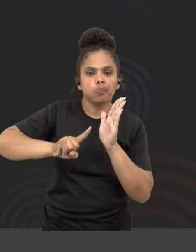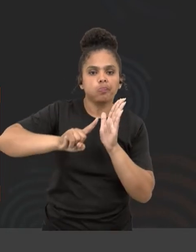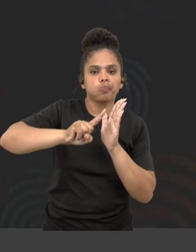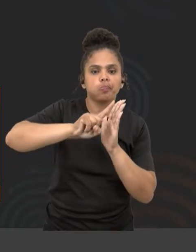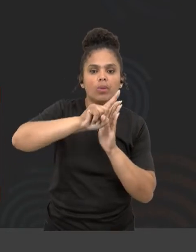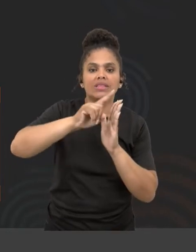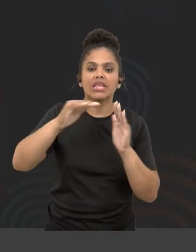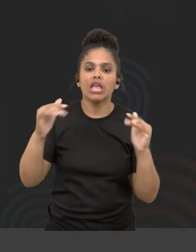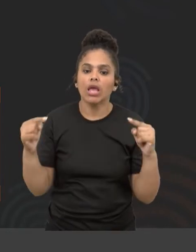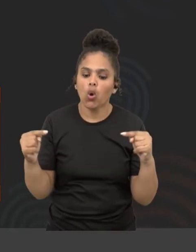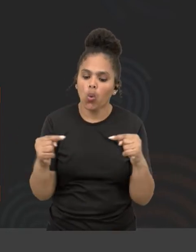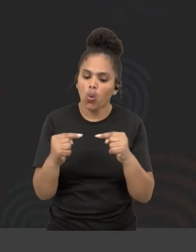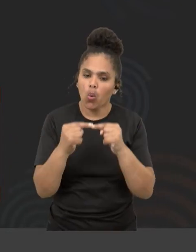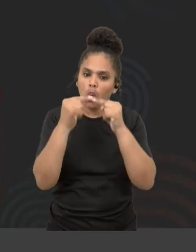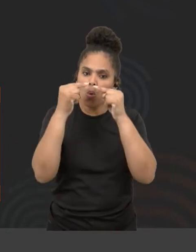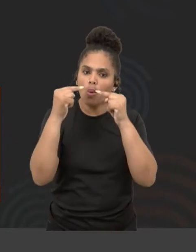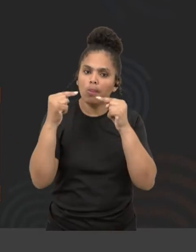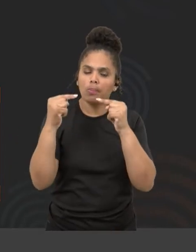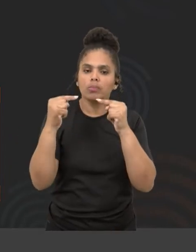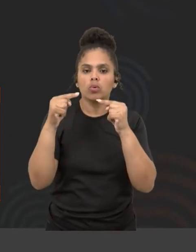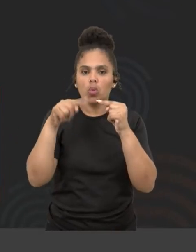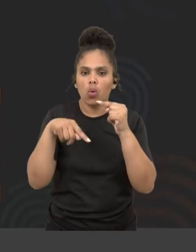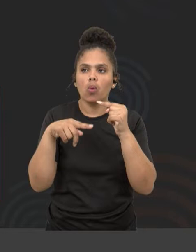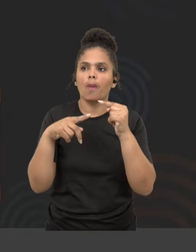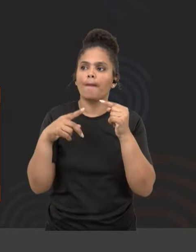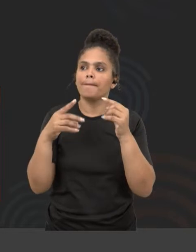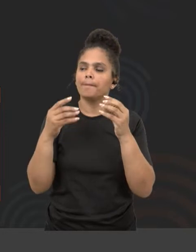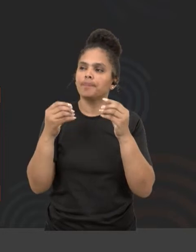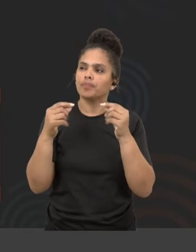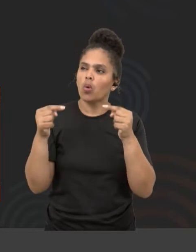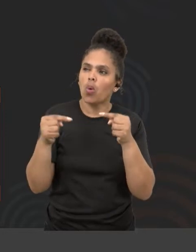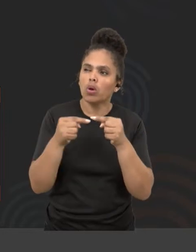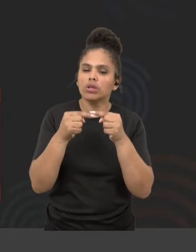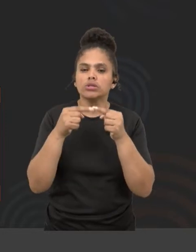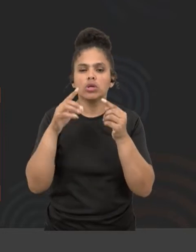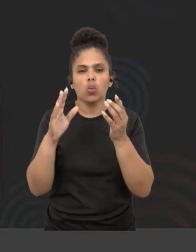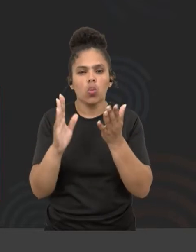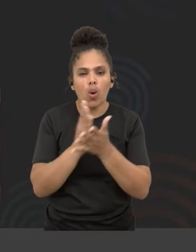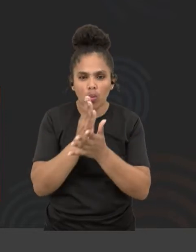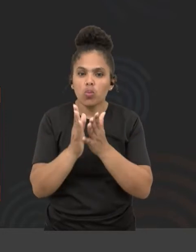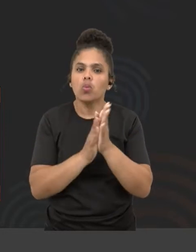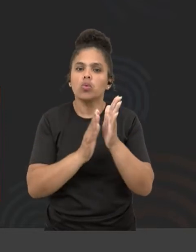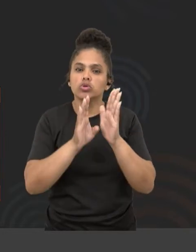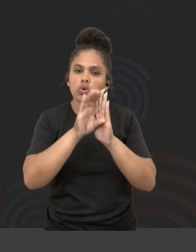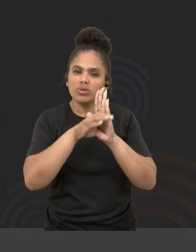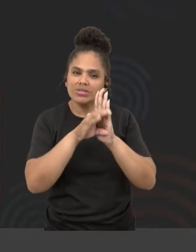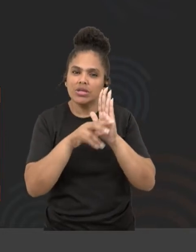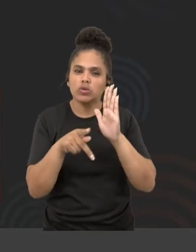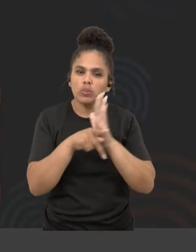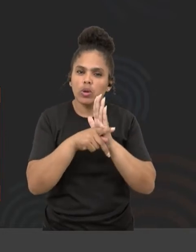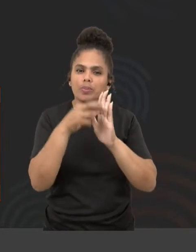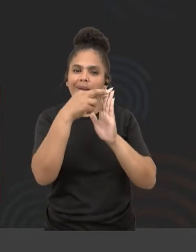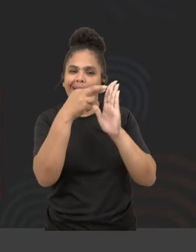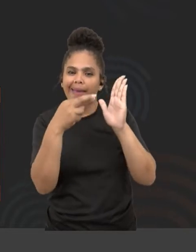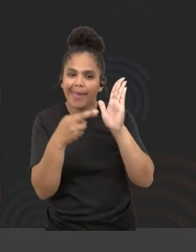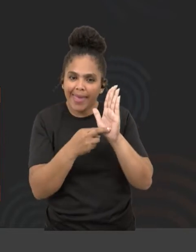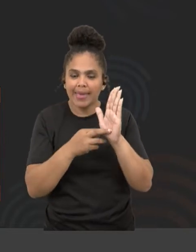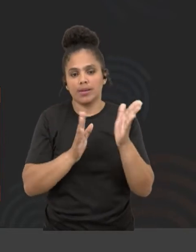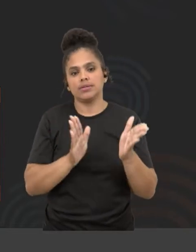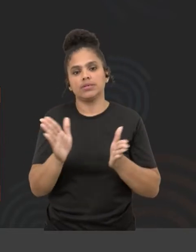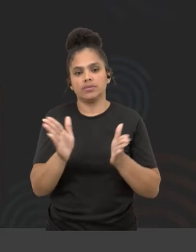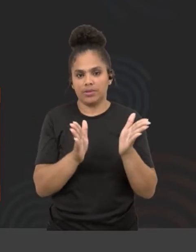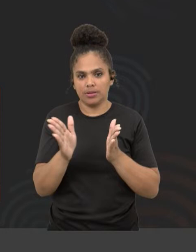de concordância com alguns conceitos de acessibilidade